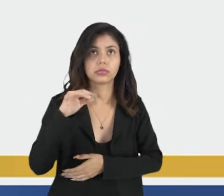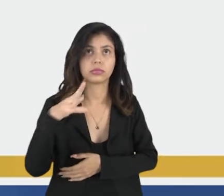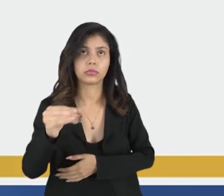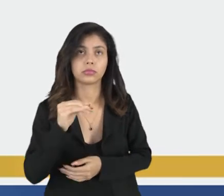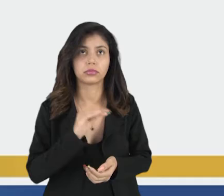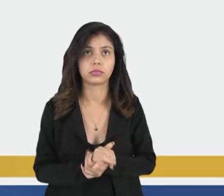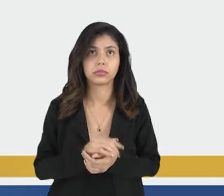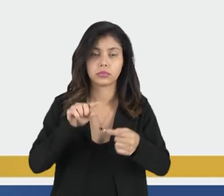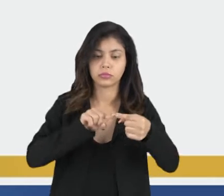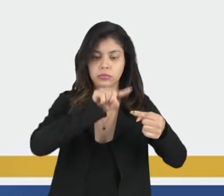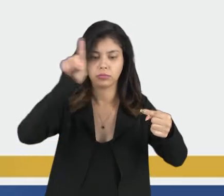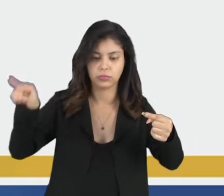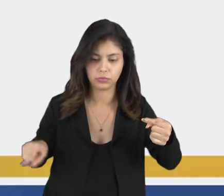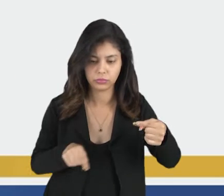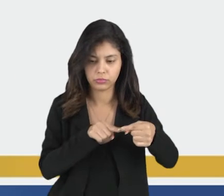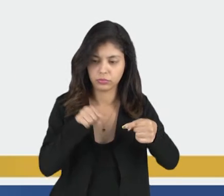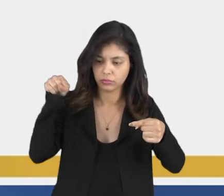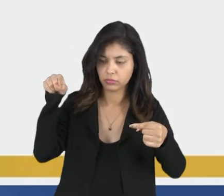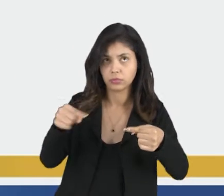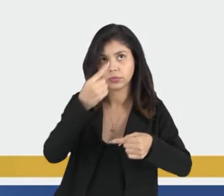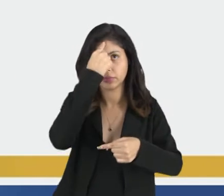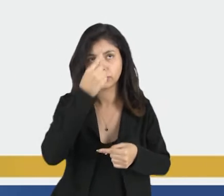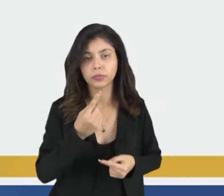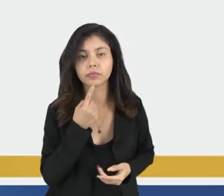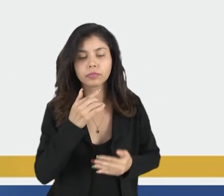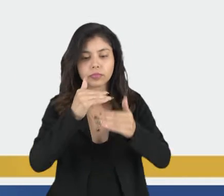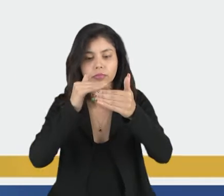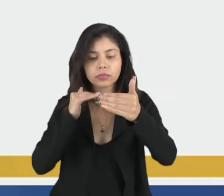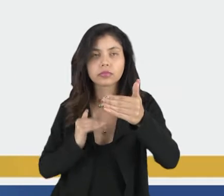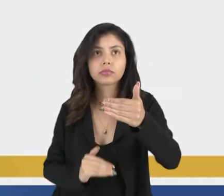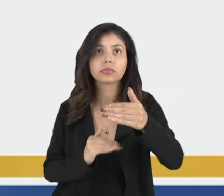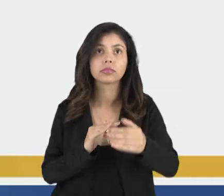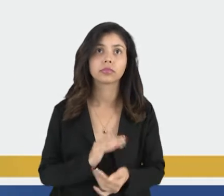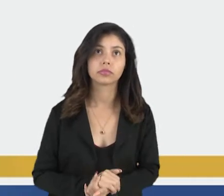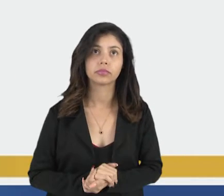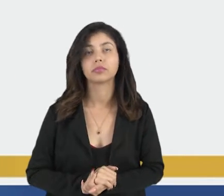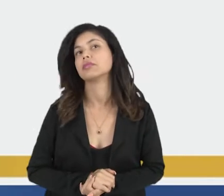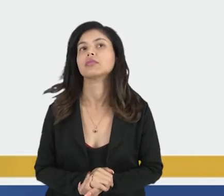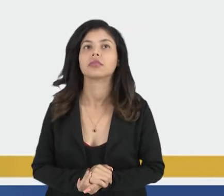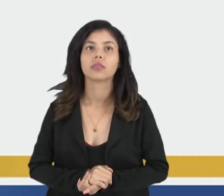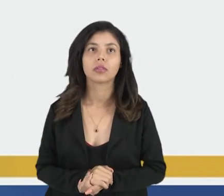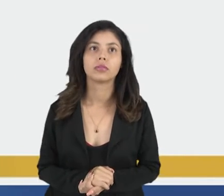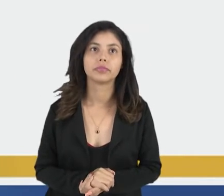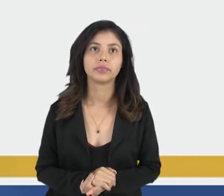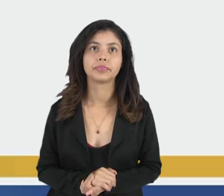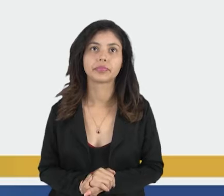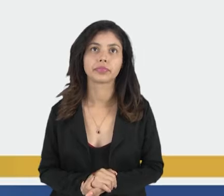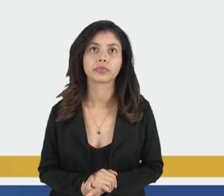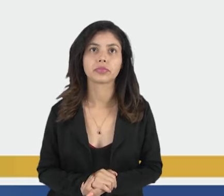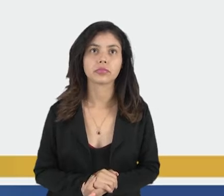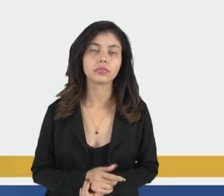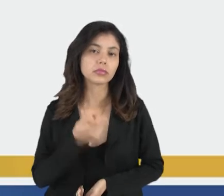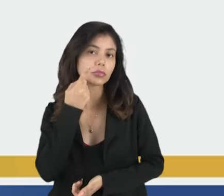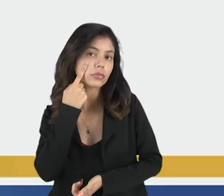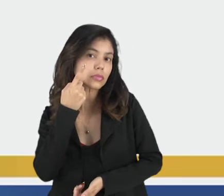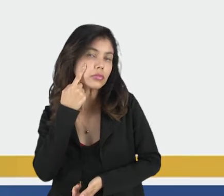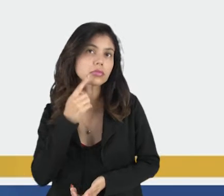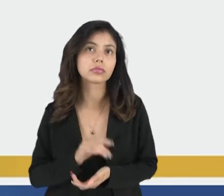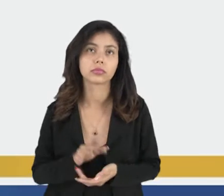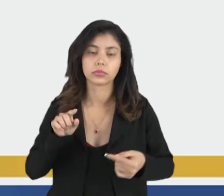essa extremidade. Veja na figura abaixo. Então, olha só. Olhando bem